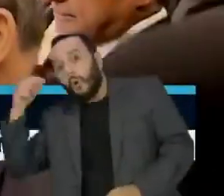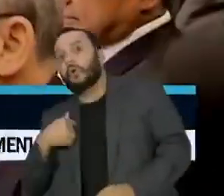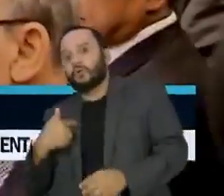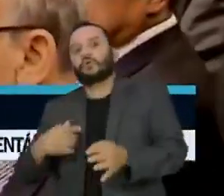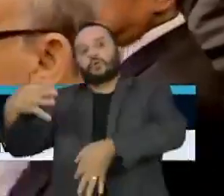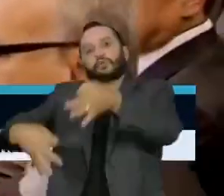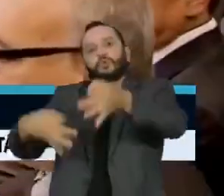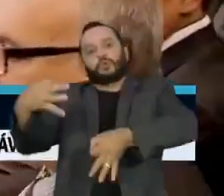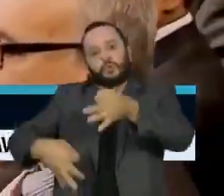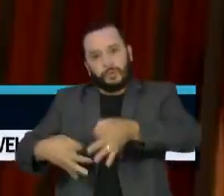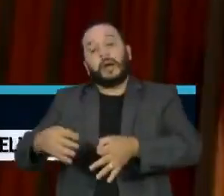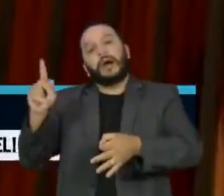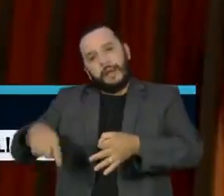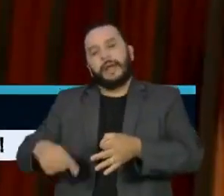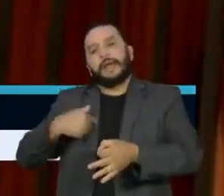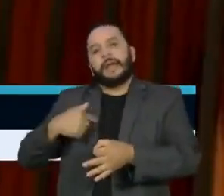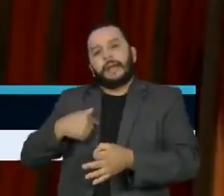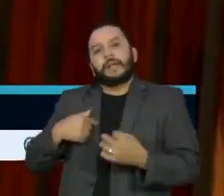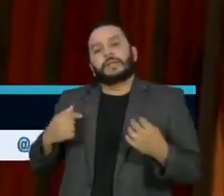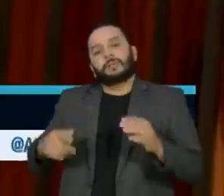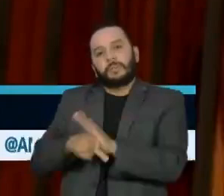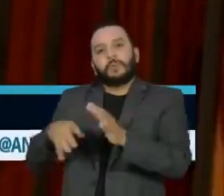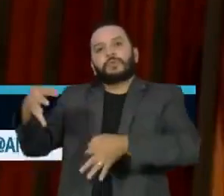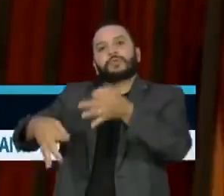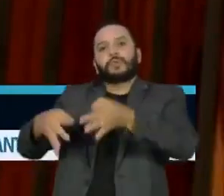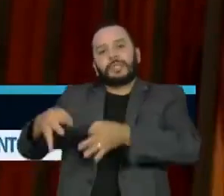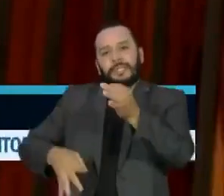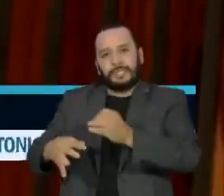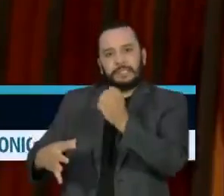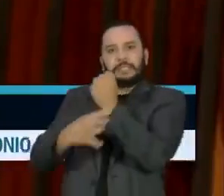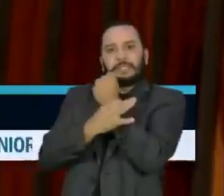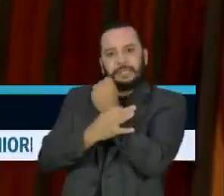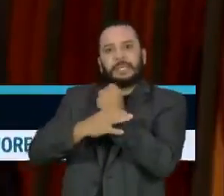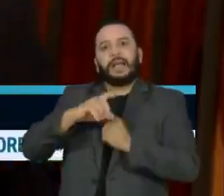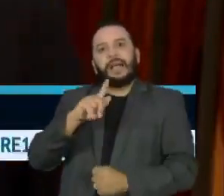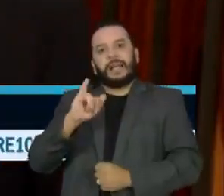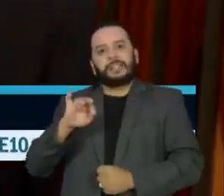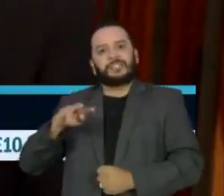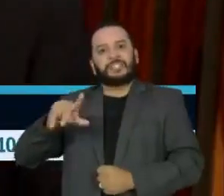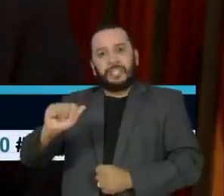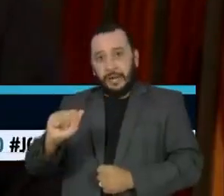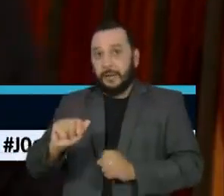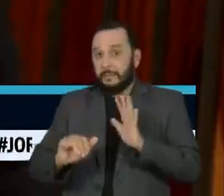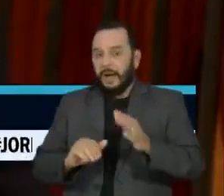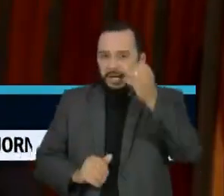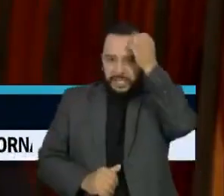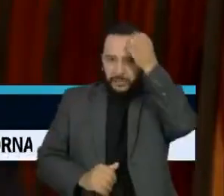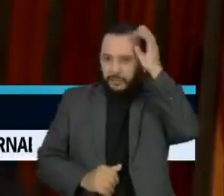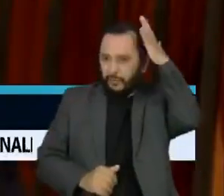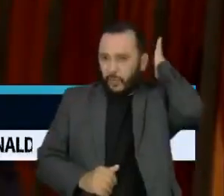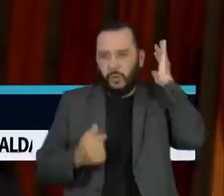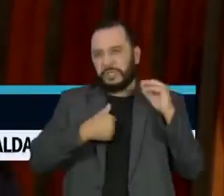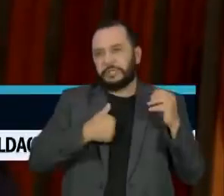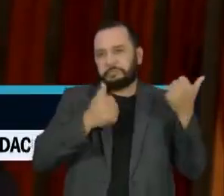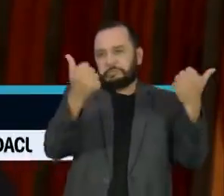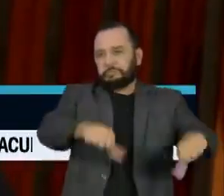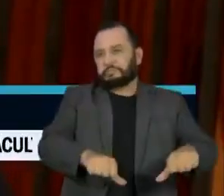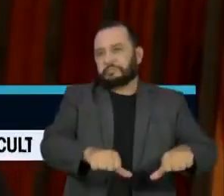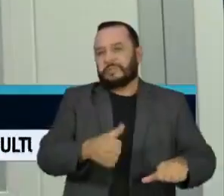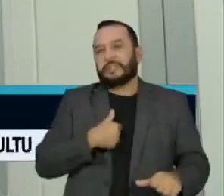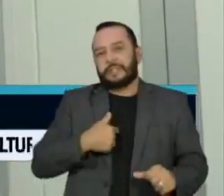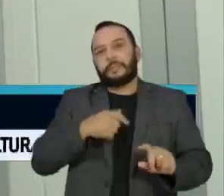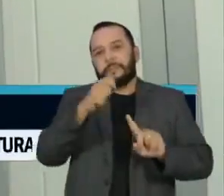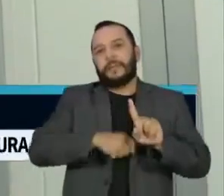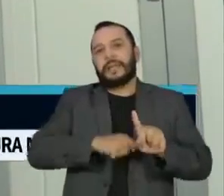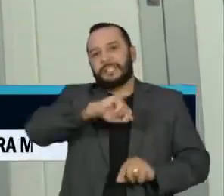responsabilidade então do juiz de garantia. A medida, no entanto, foi suspensa por uma decisão provisória de Luiz Fux no plantão de janeiro de